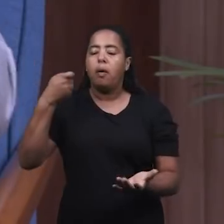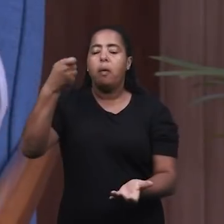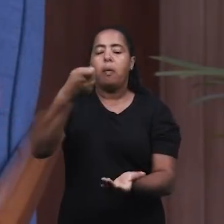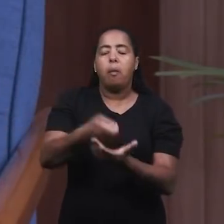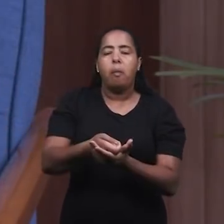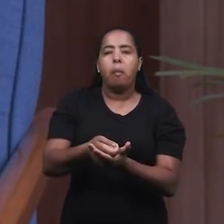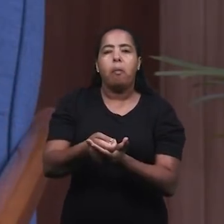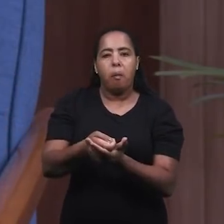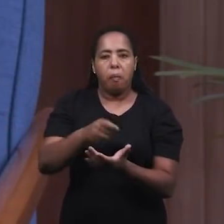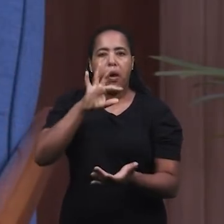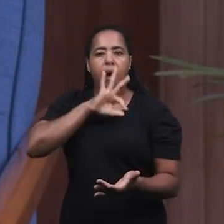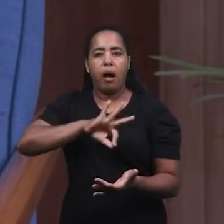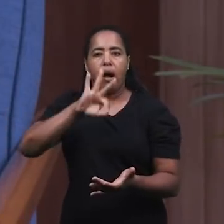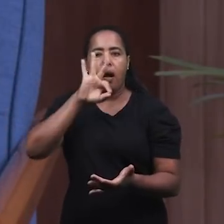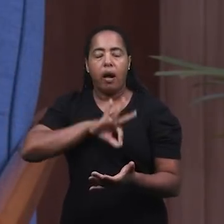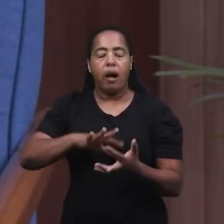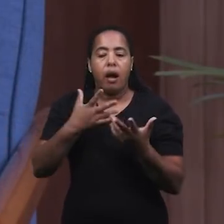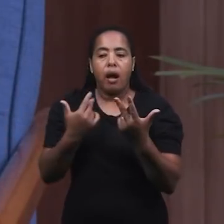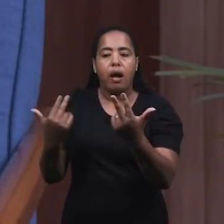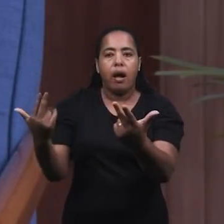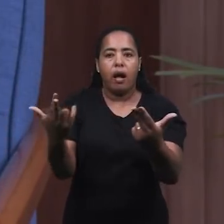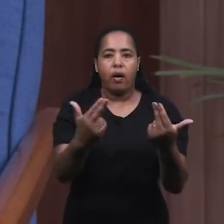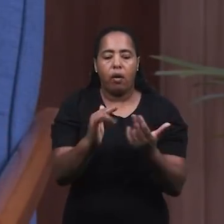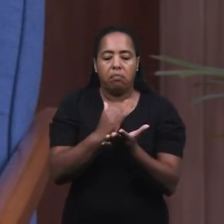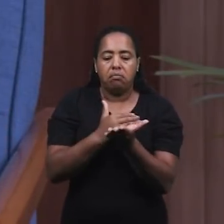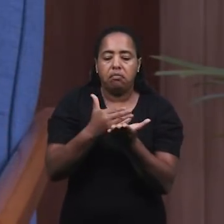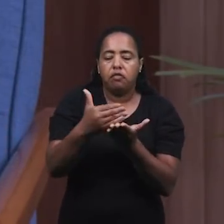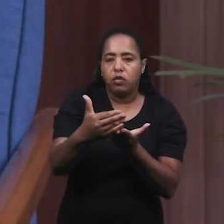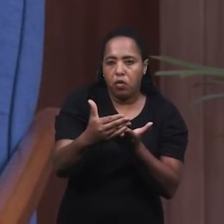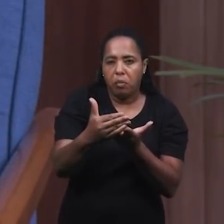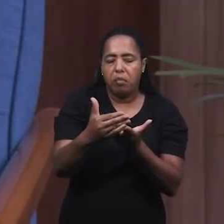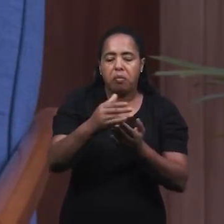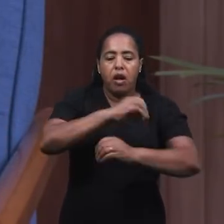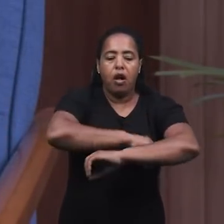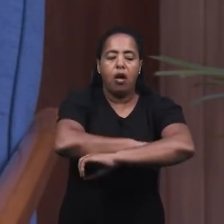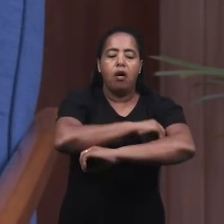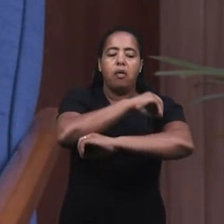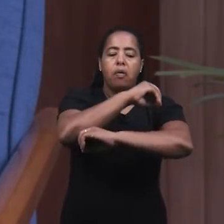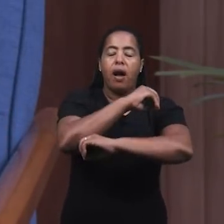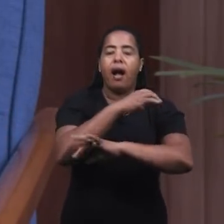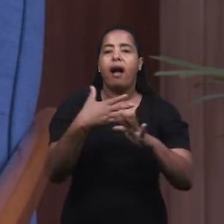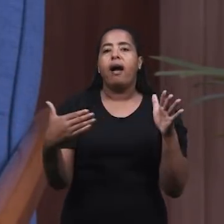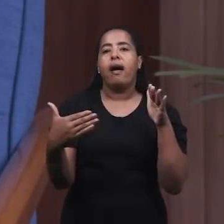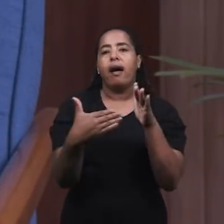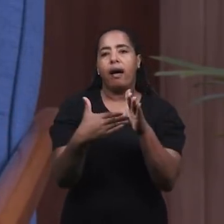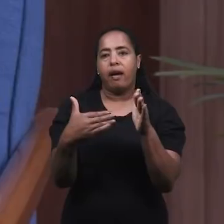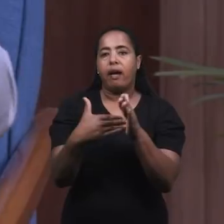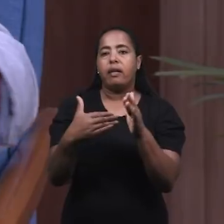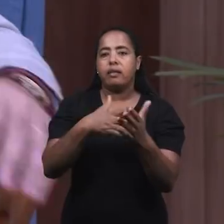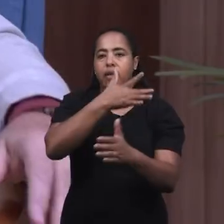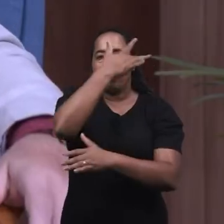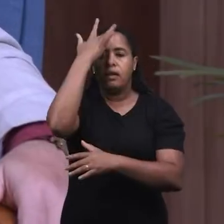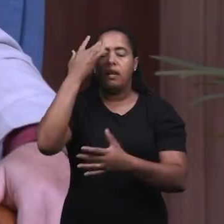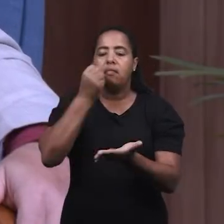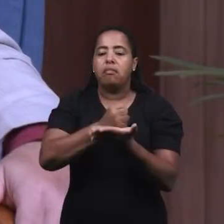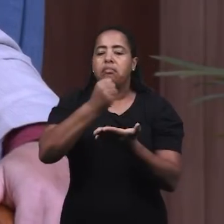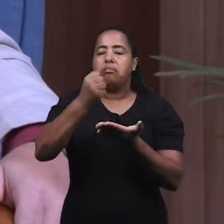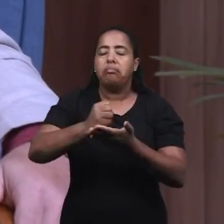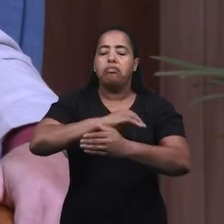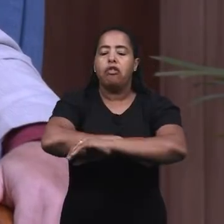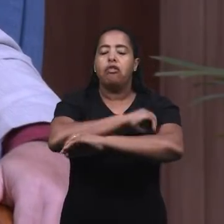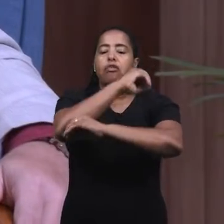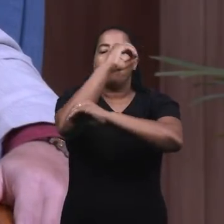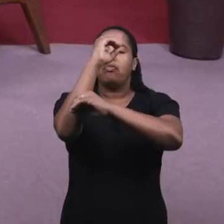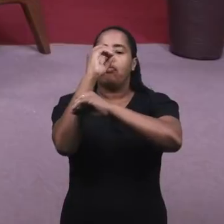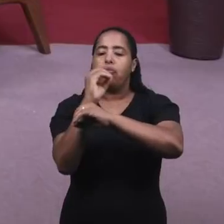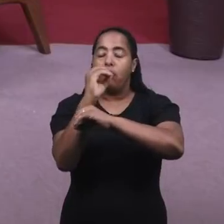o mesmo salário, tanto a quem começou a trabalhar desde cedo, como a quem foi contratado nos últimos